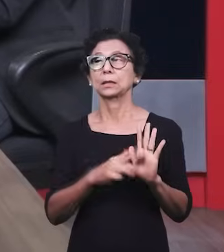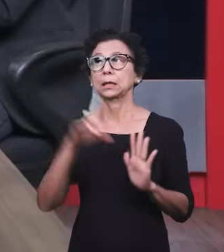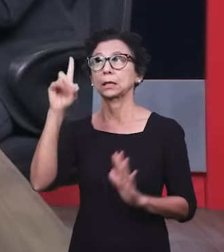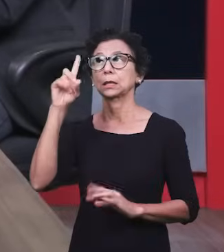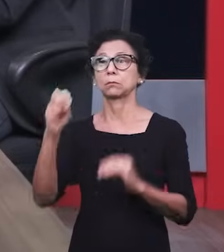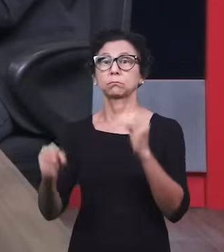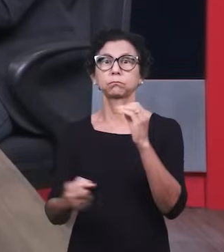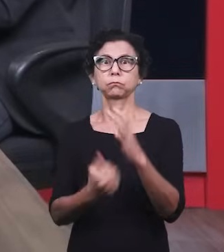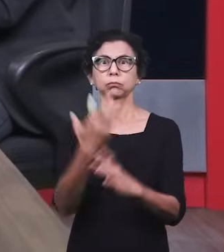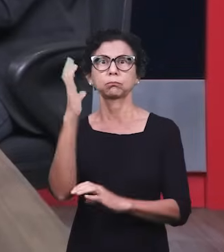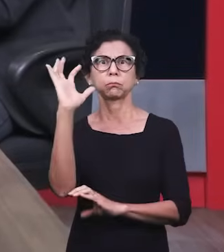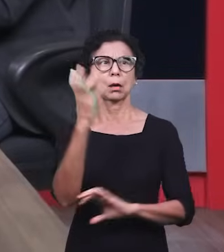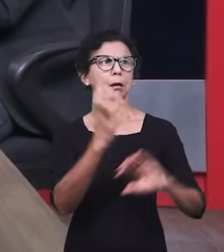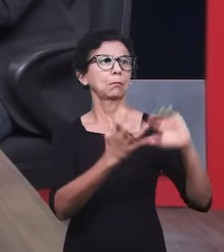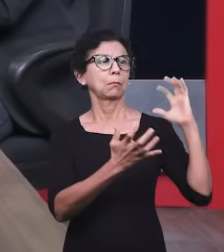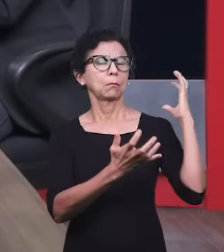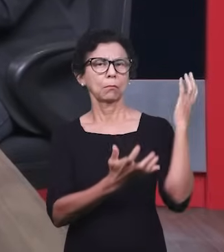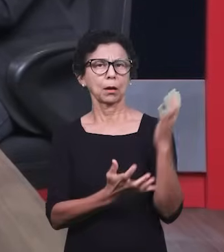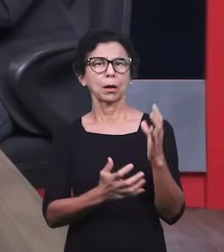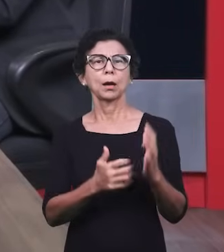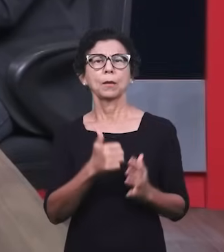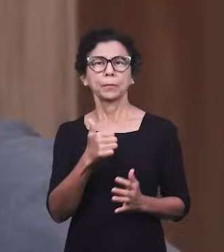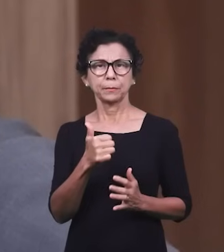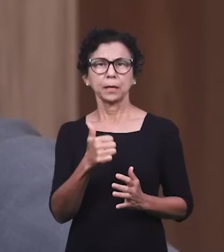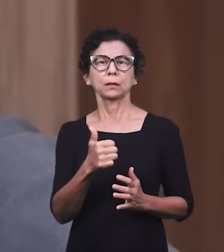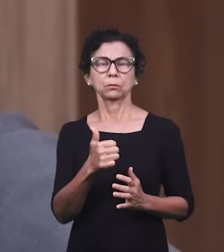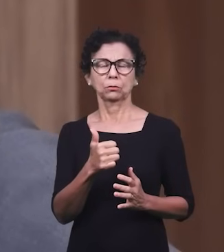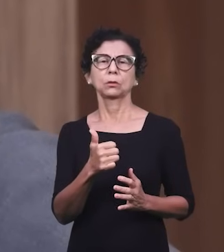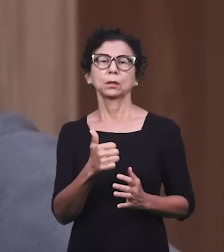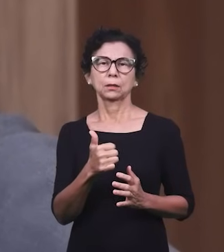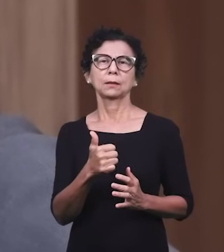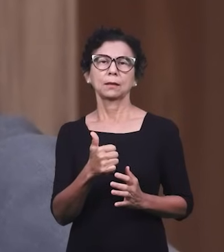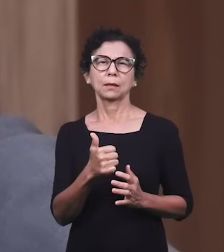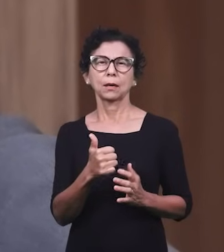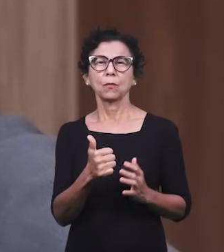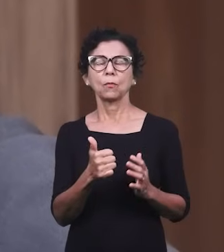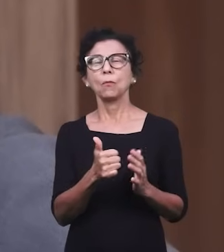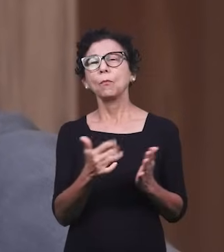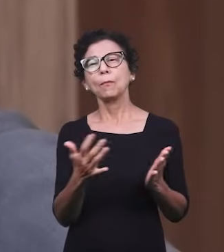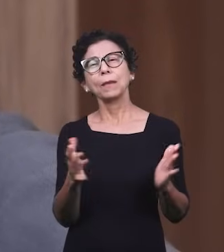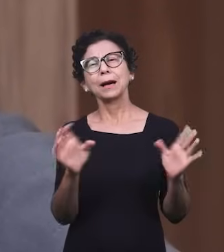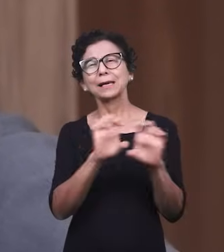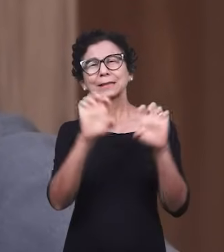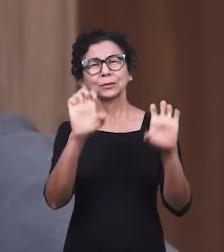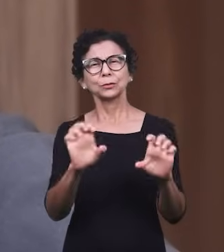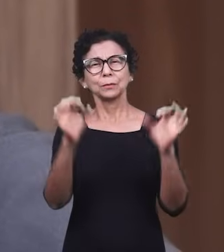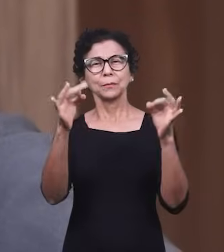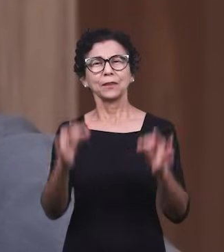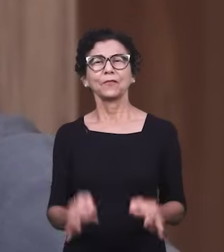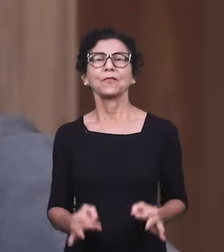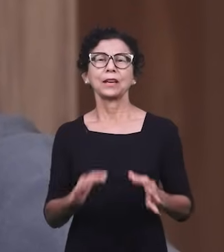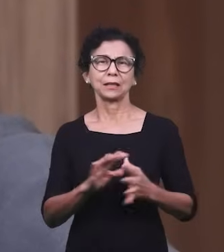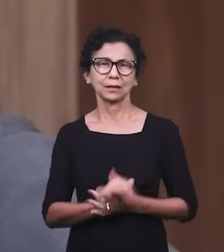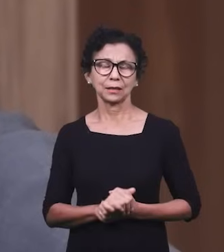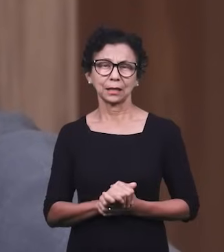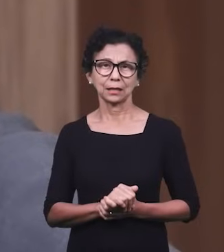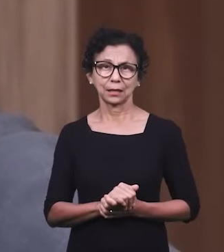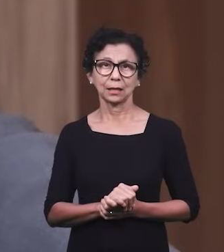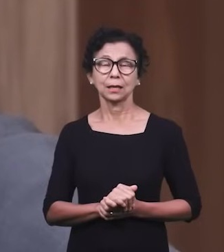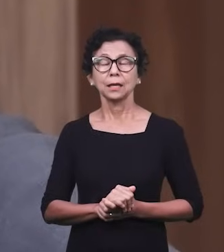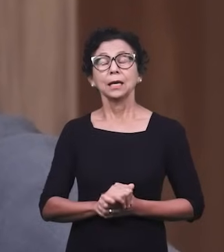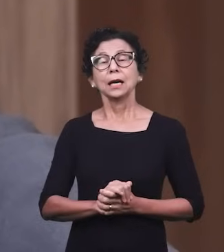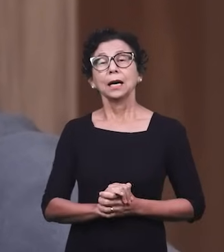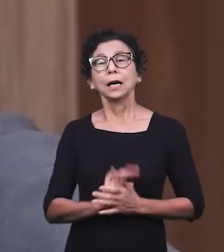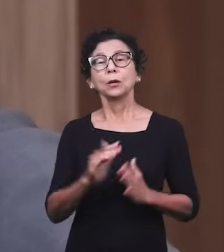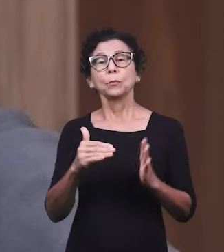infraestrutura sim para chegar lá no homem né o homem foi criado ali por último não por acaso mas porque ele era a